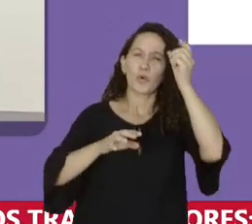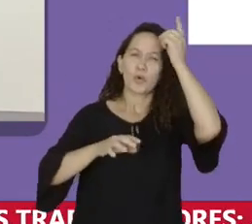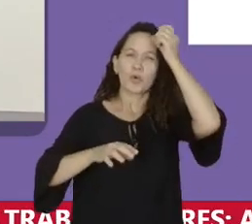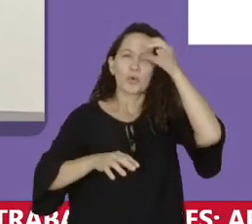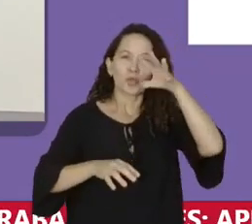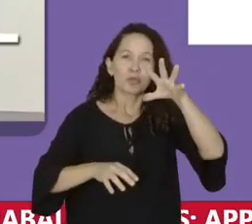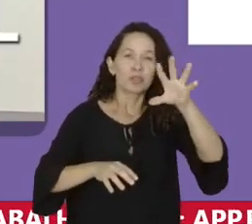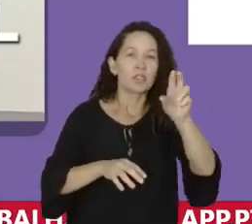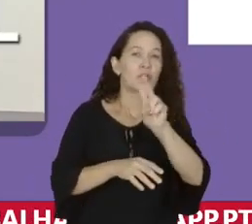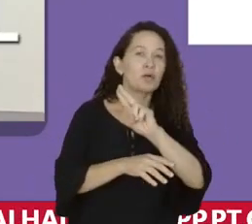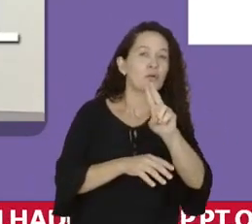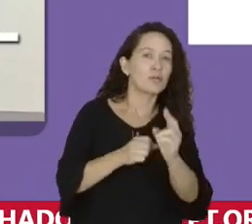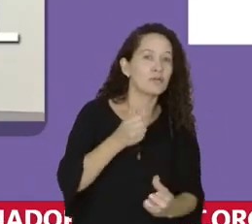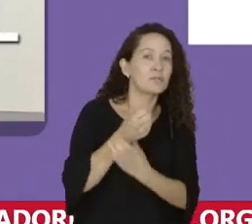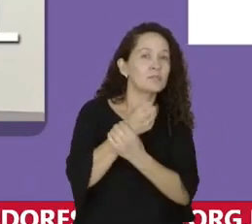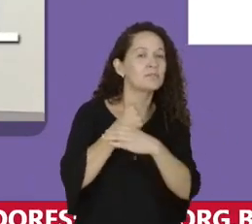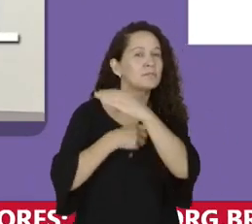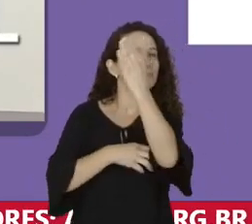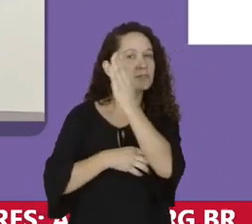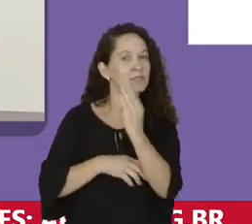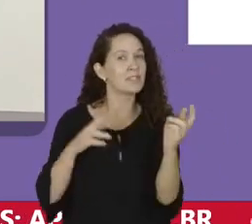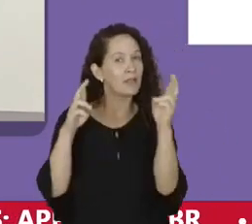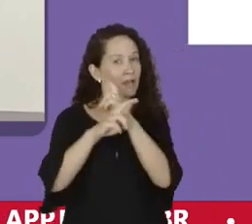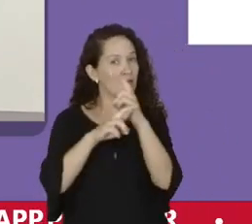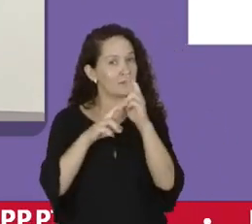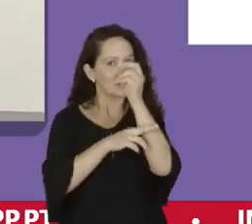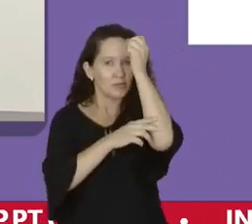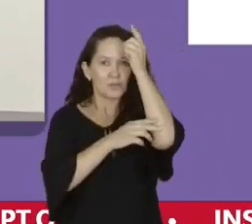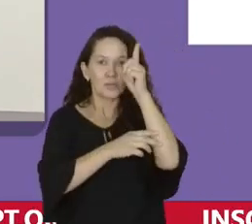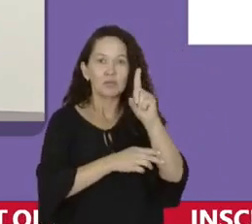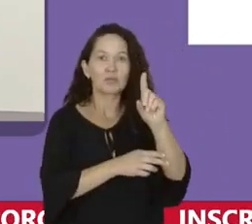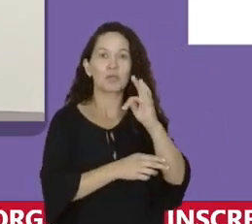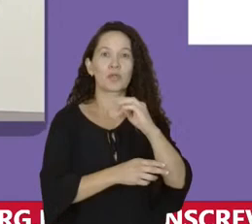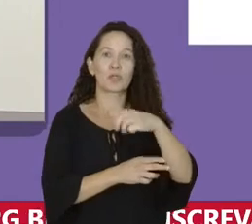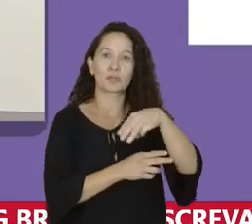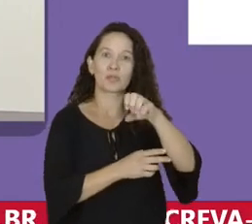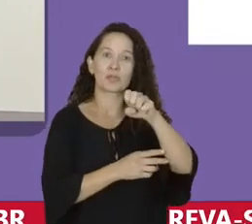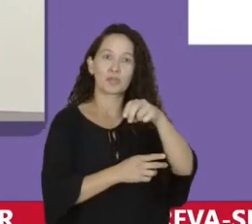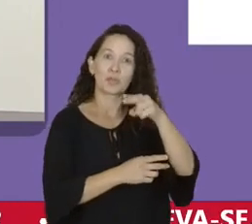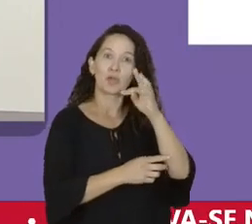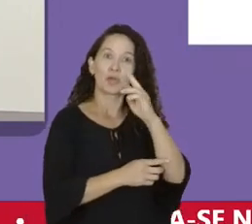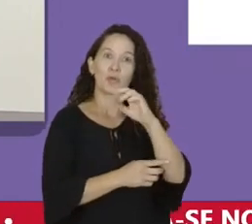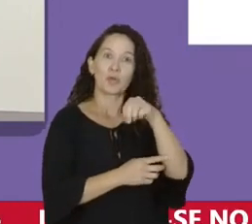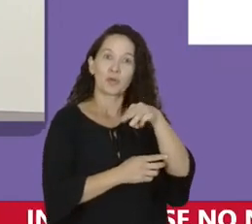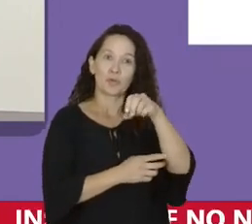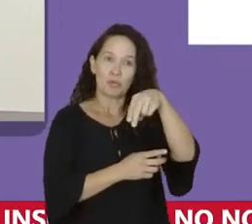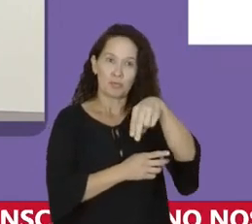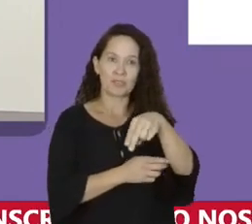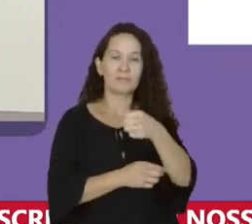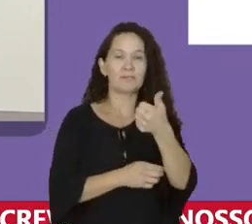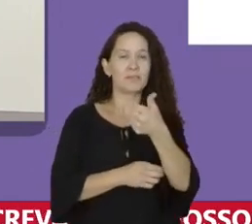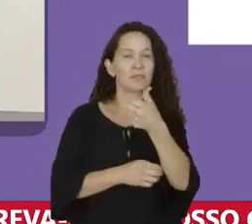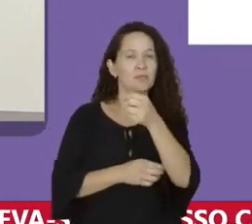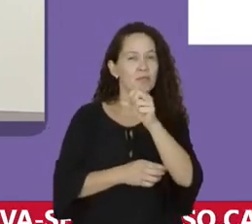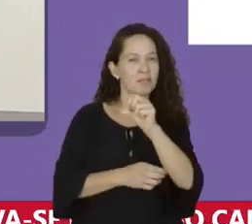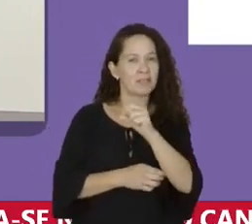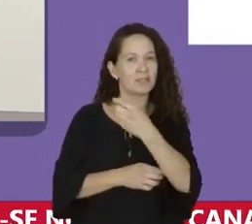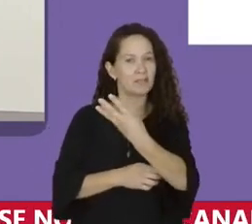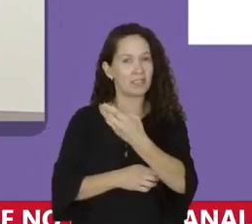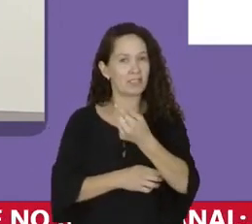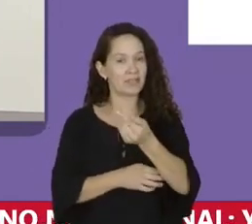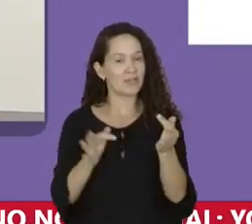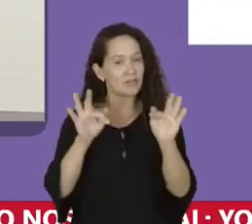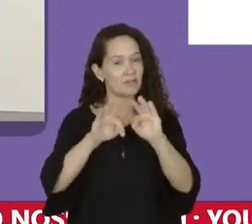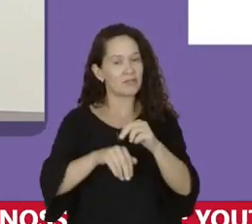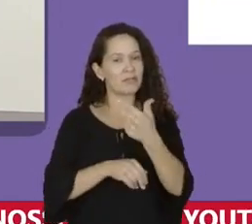de segurança nacional, que se relacionou com a doutrina Truman desde 1947, no final da Segunda Guerra